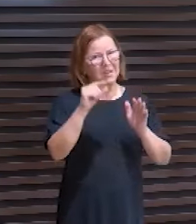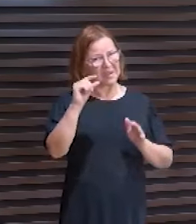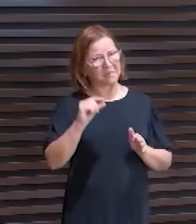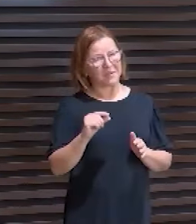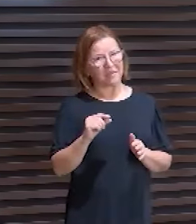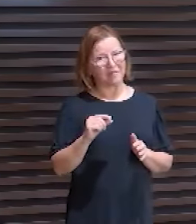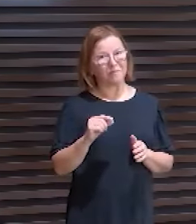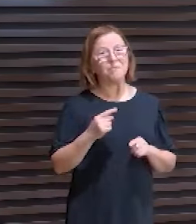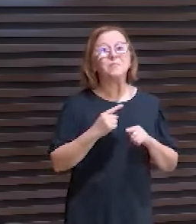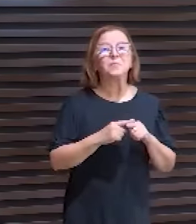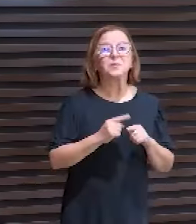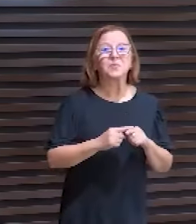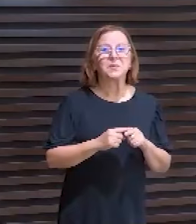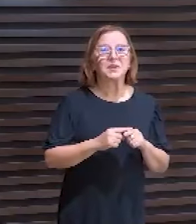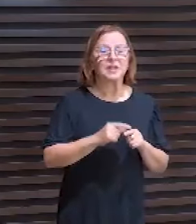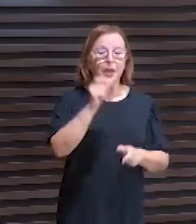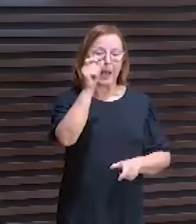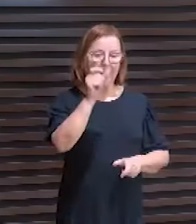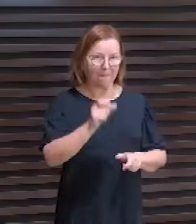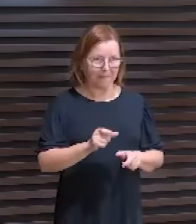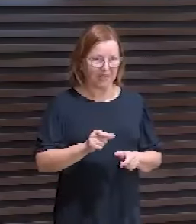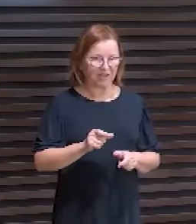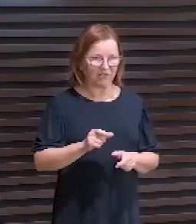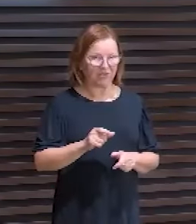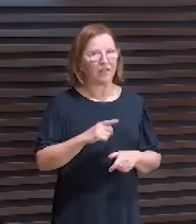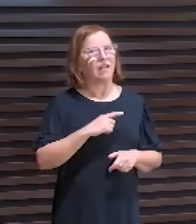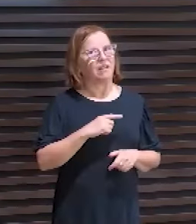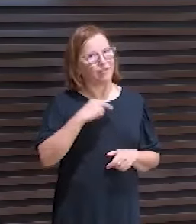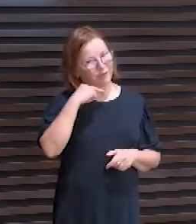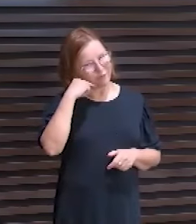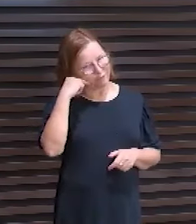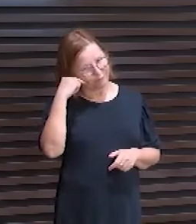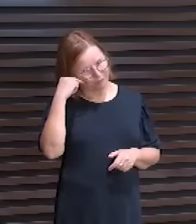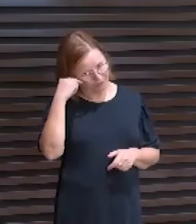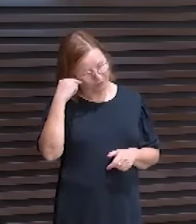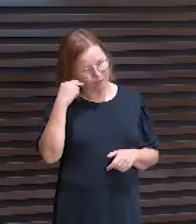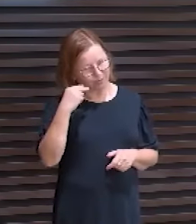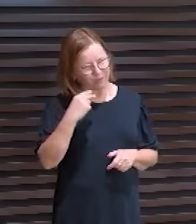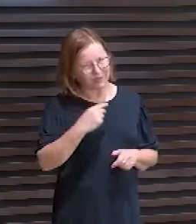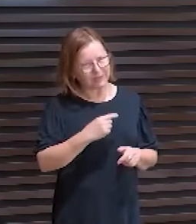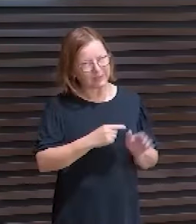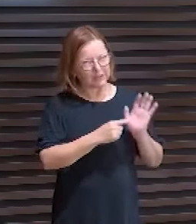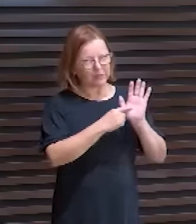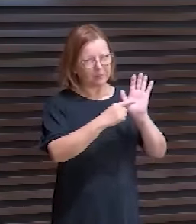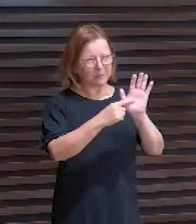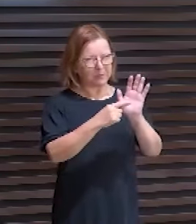tinha vergonha de admiti-lo e de mostrá-lo ao menos em público